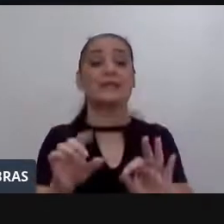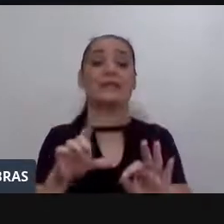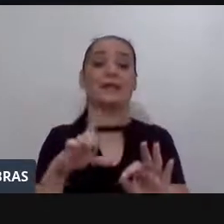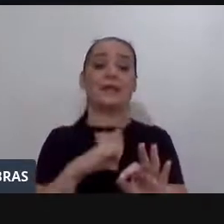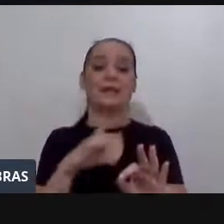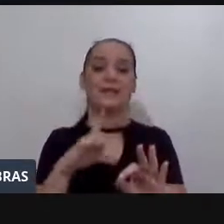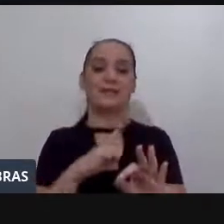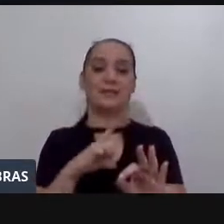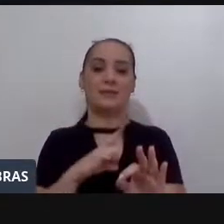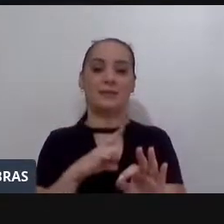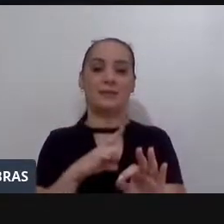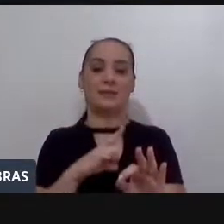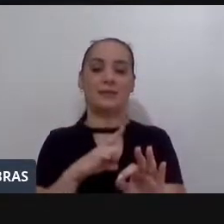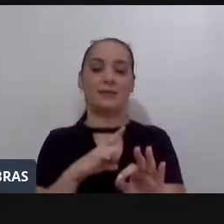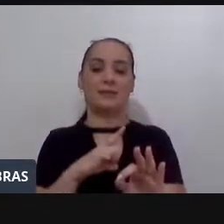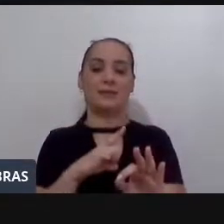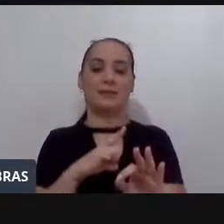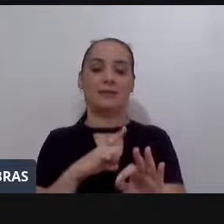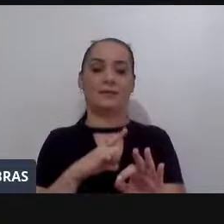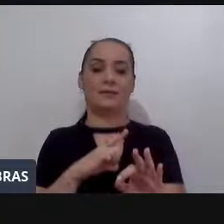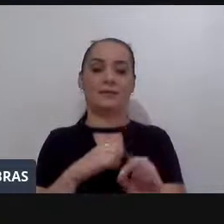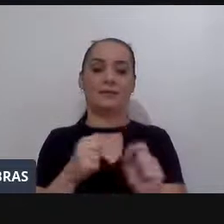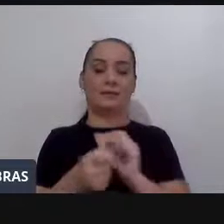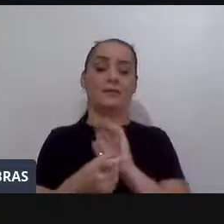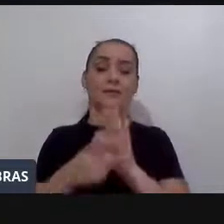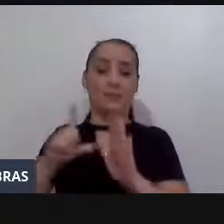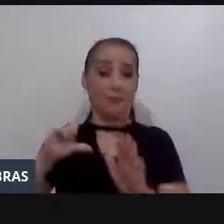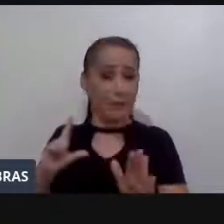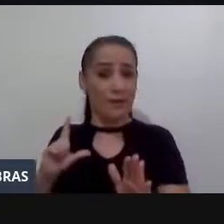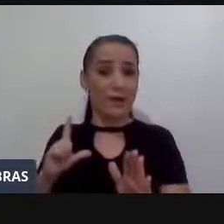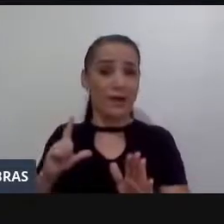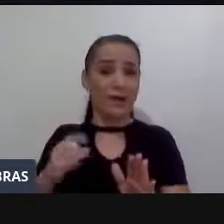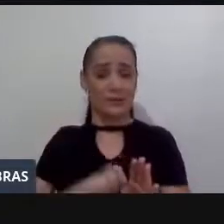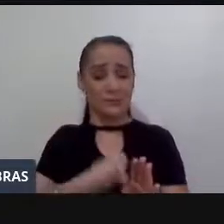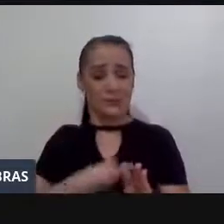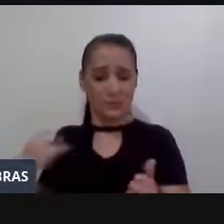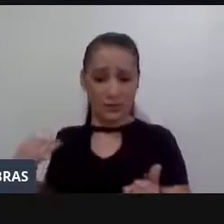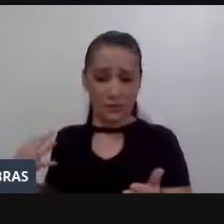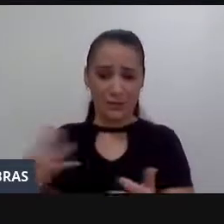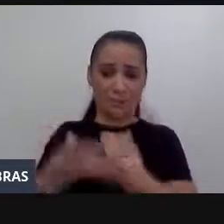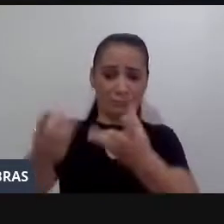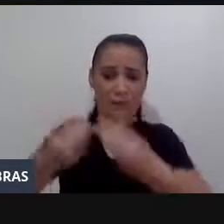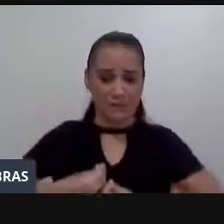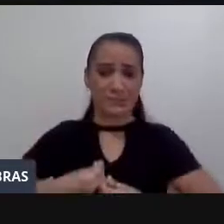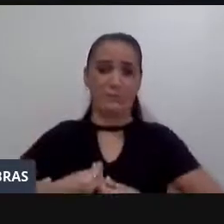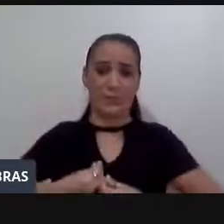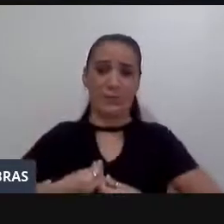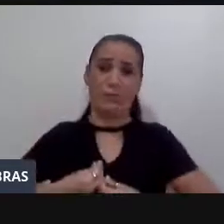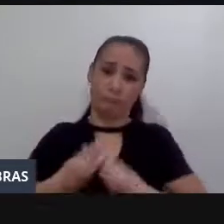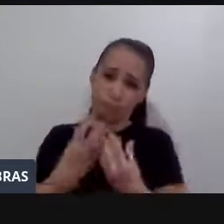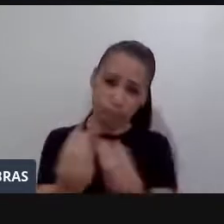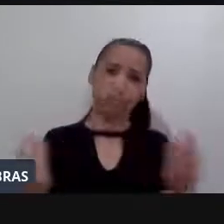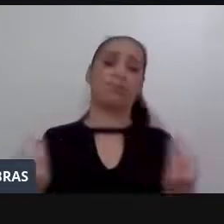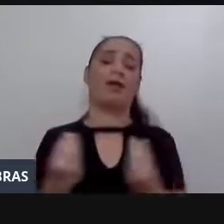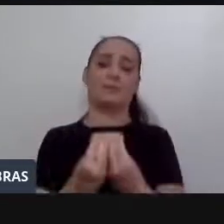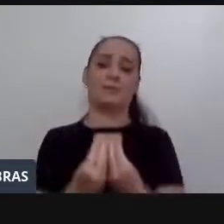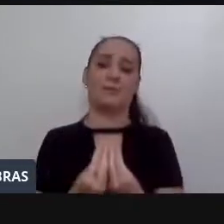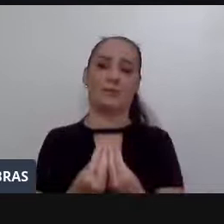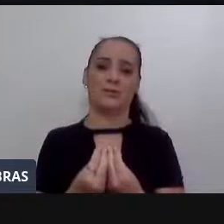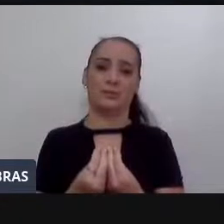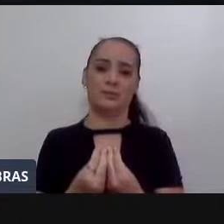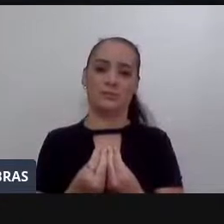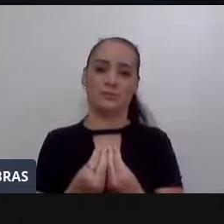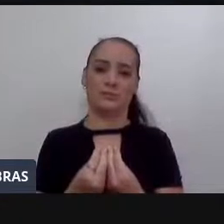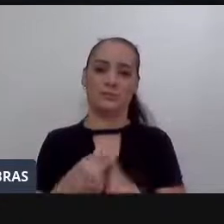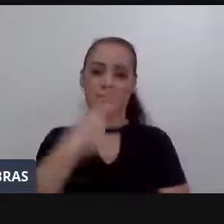de que já teve o bastante dessa vida. Aguente firme, aguente firme. Não desista de si